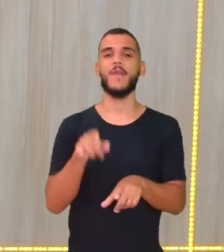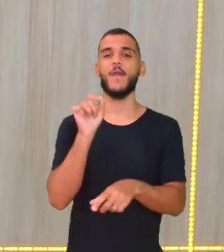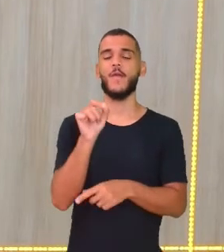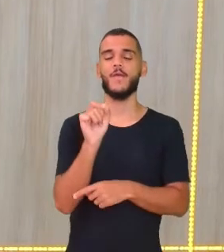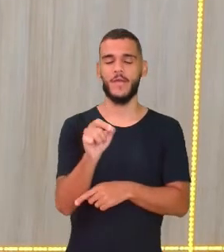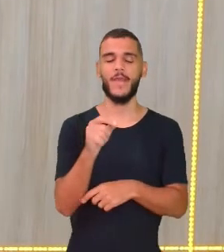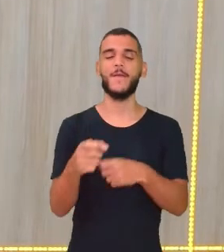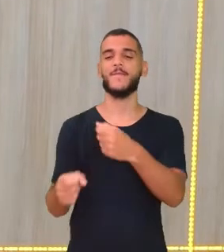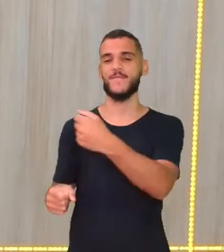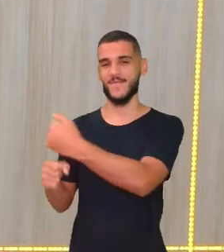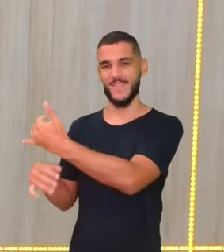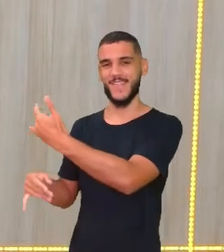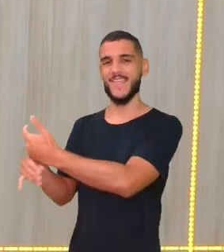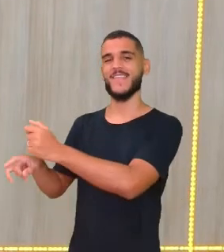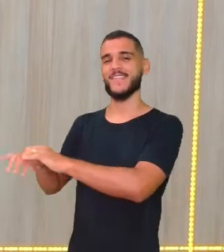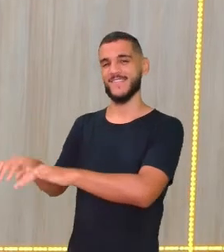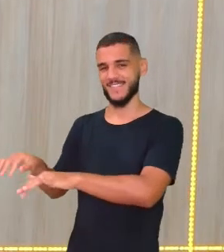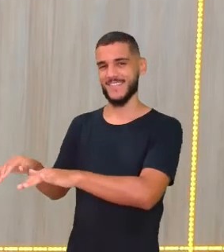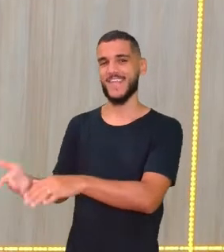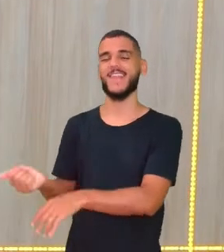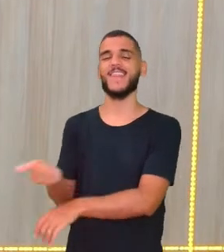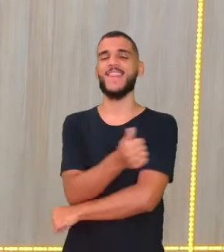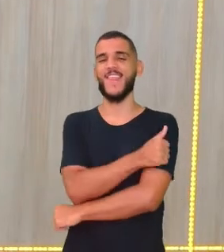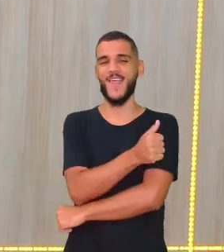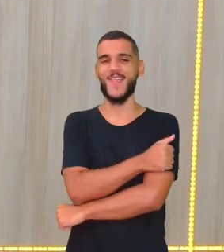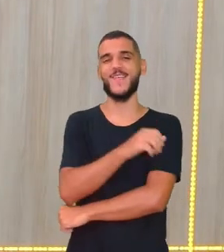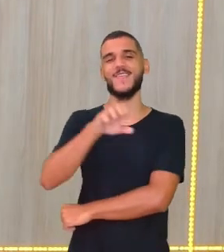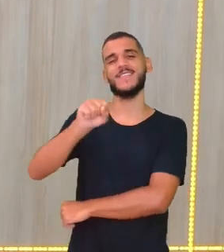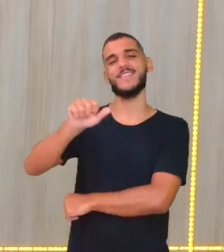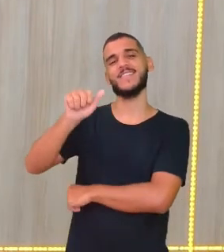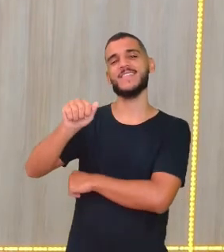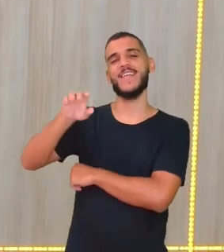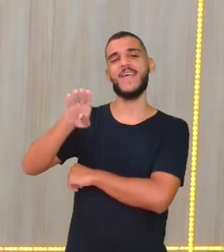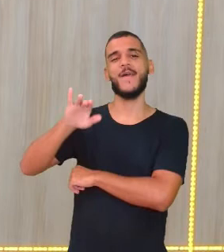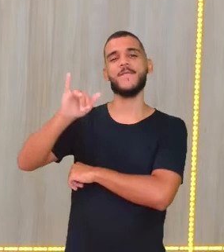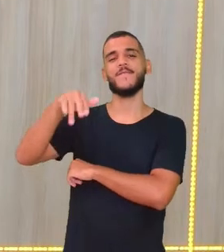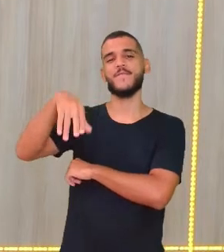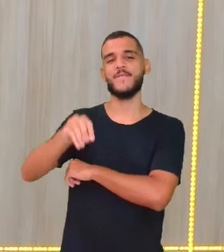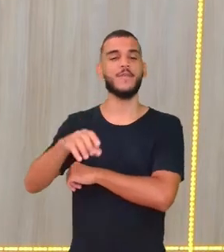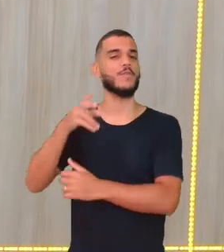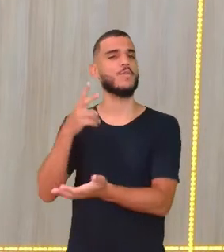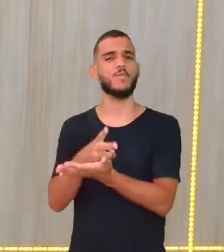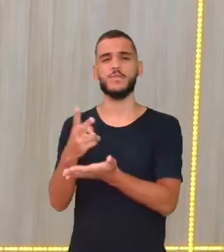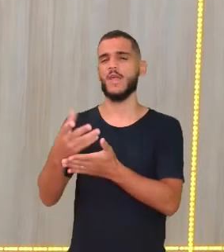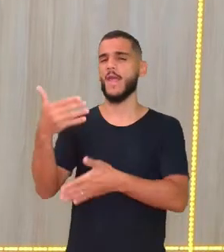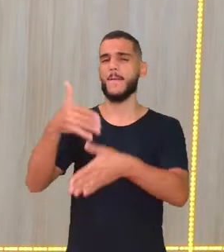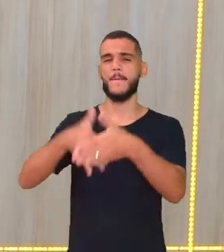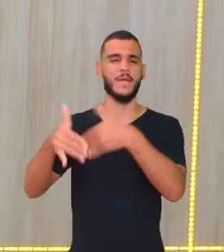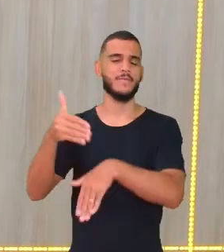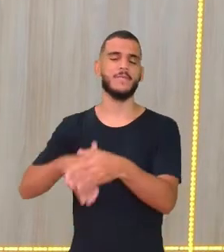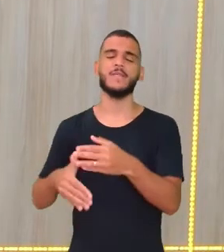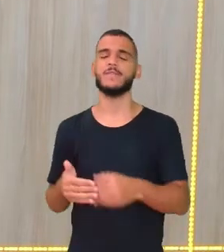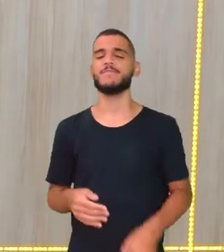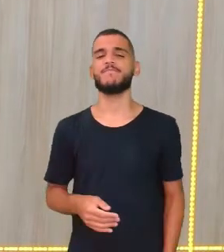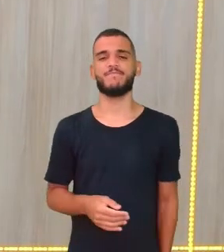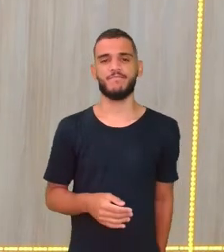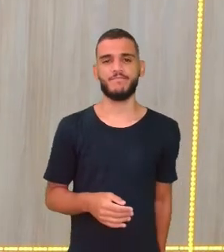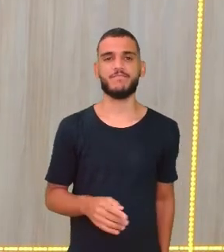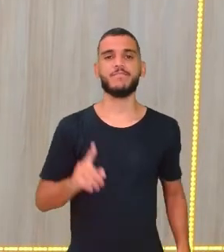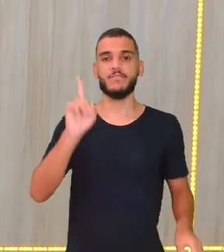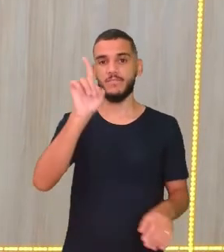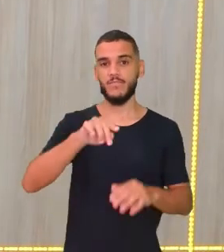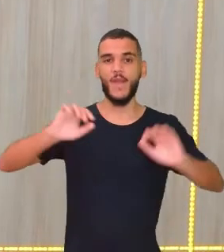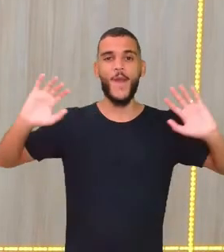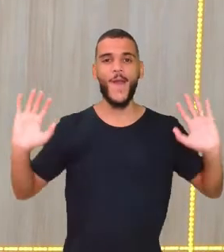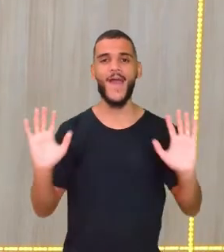chat o nosso aluno, né, Sabino, que está sempre aqui conosco. E não só Sabino, é sempre uma alegria. Um beijo